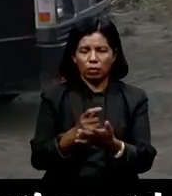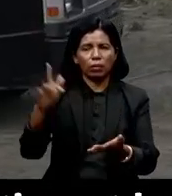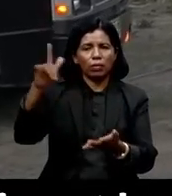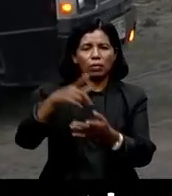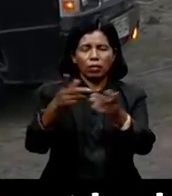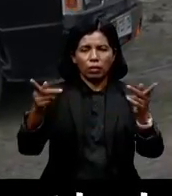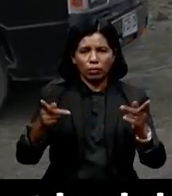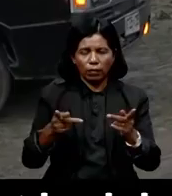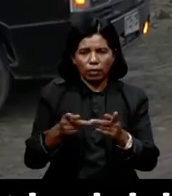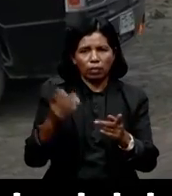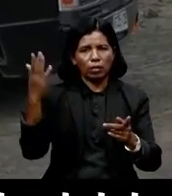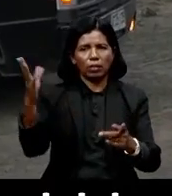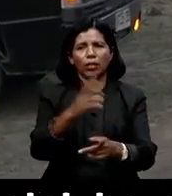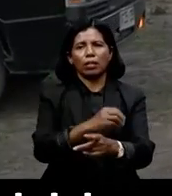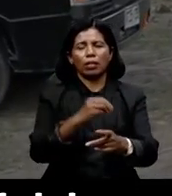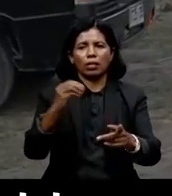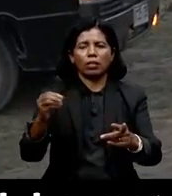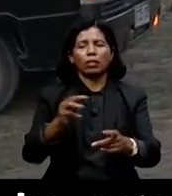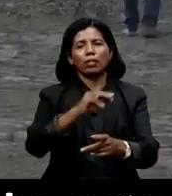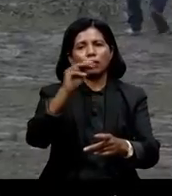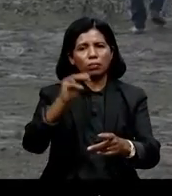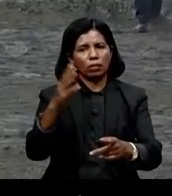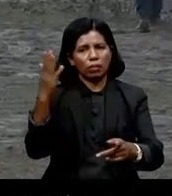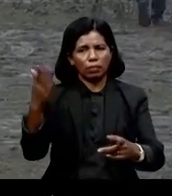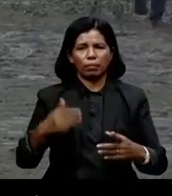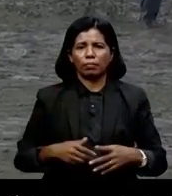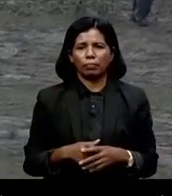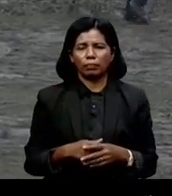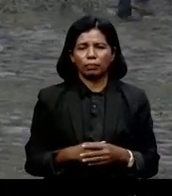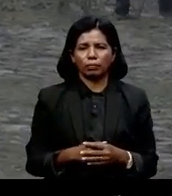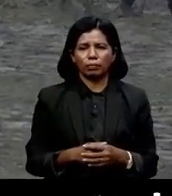fato em concentração e a segunda né. Abraão Amaral, David Gonçalves, GMN.